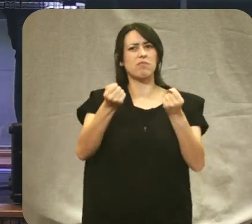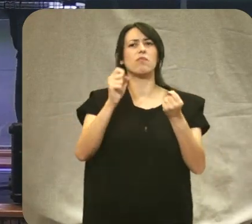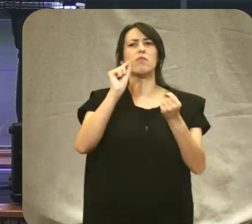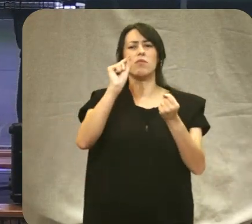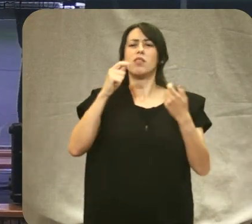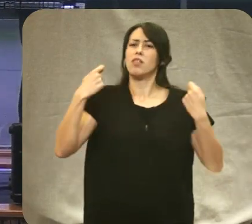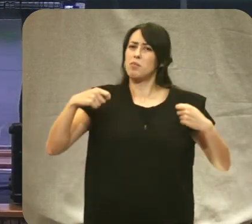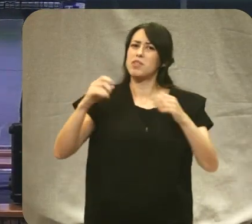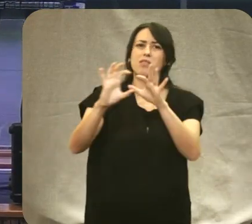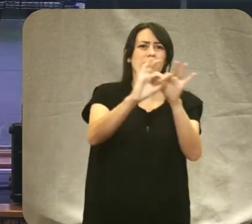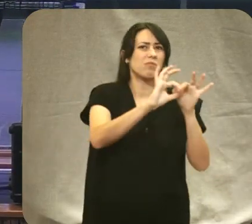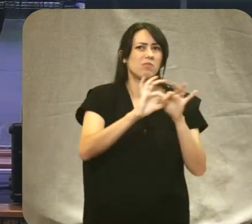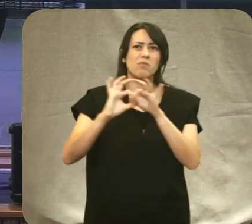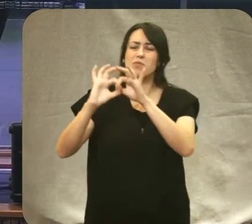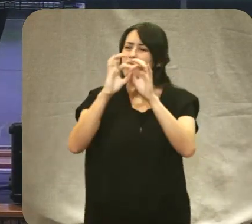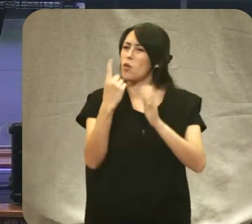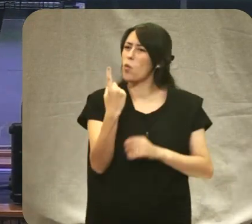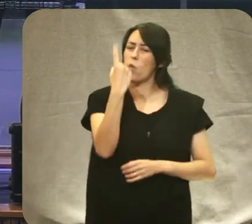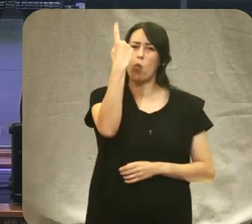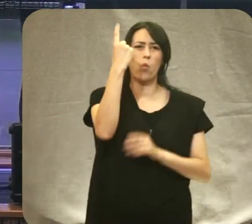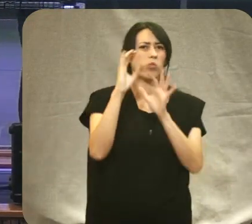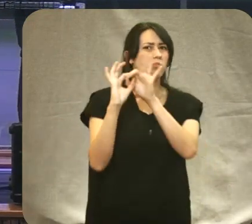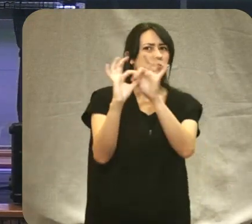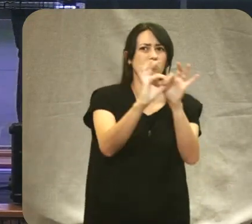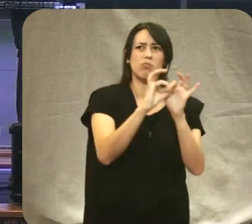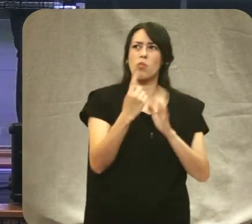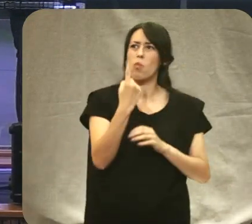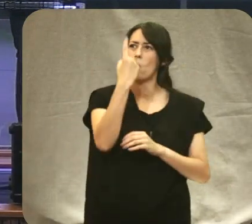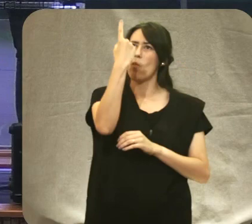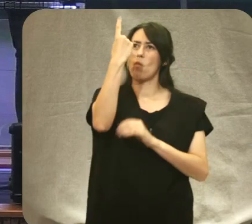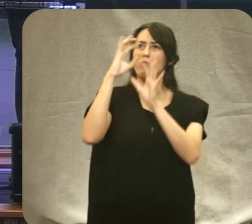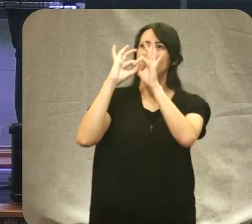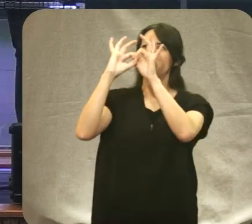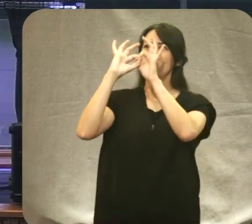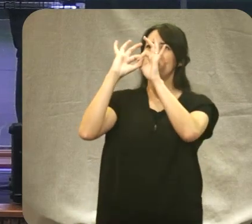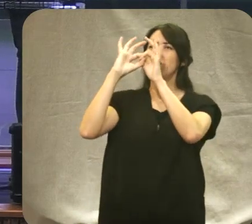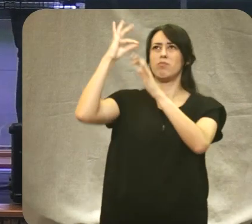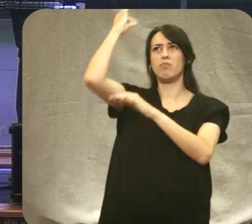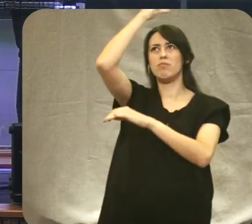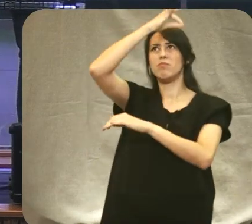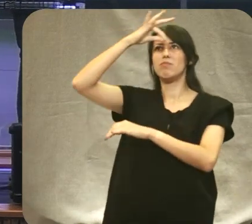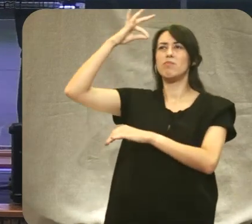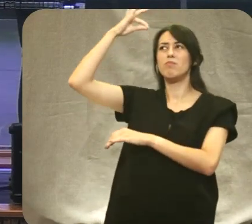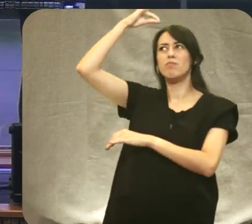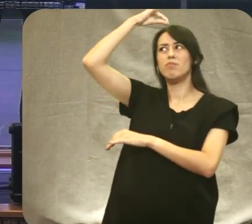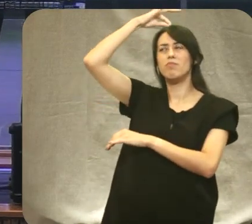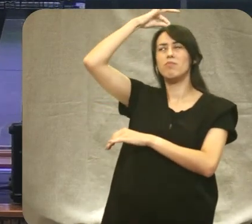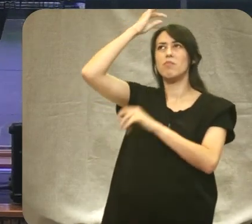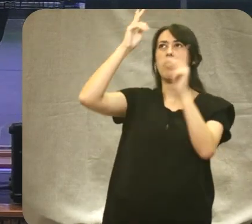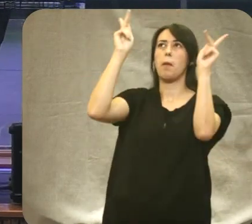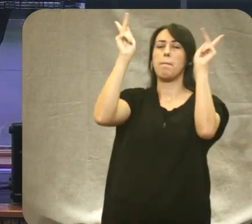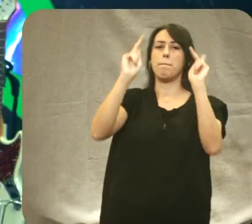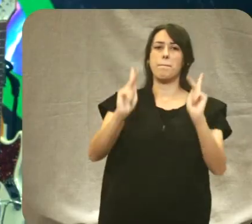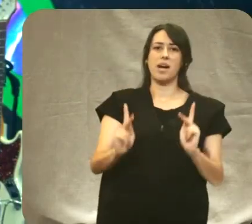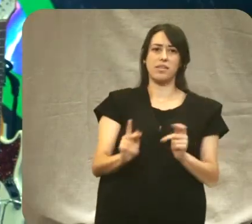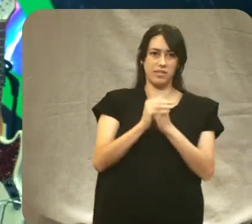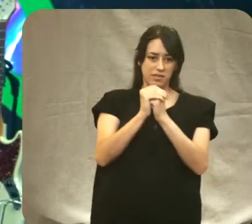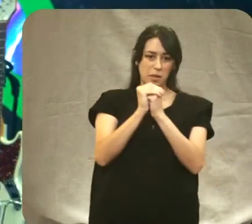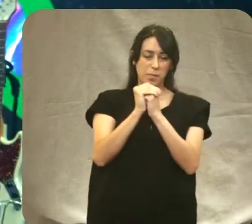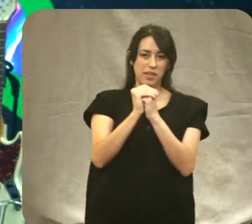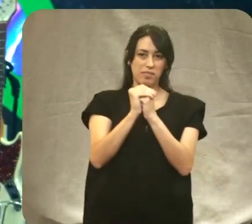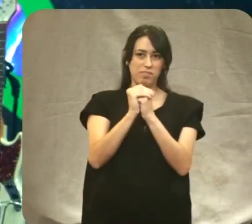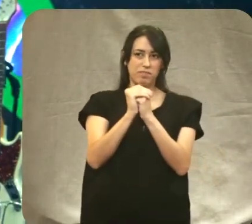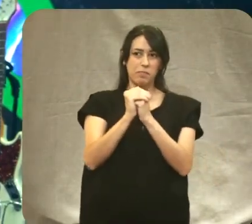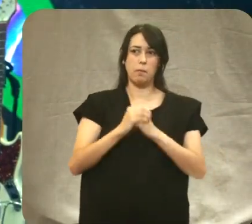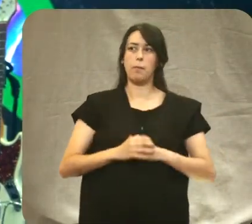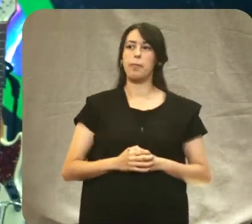conservar a unidade do Espírito pelo vínculo da paz. Amém?